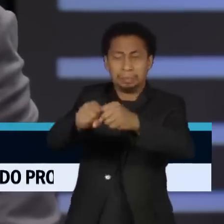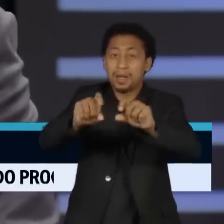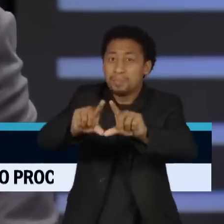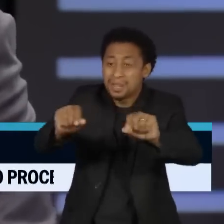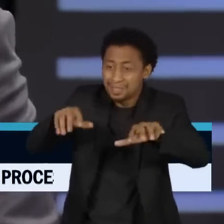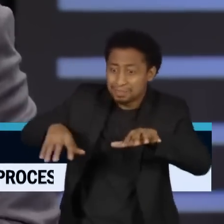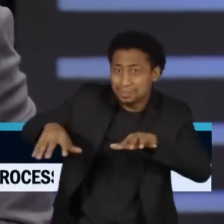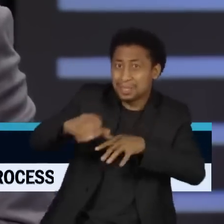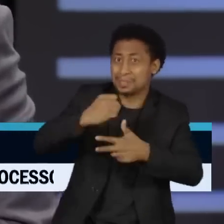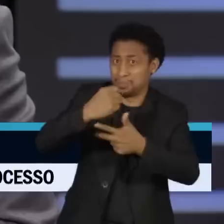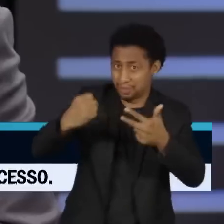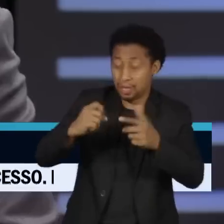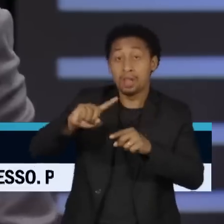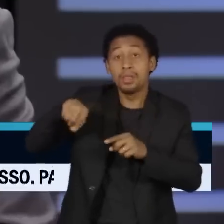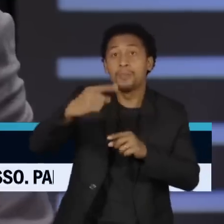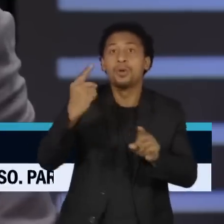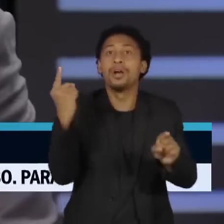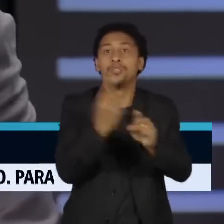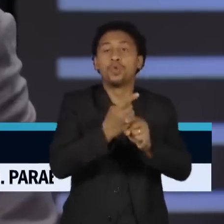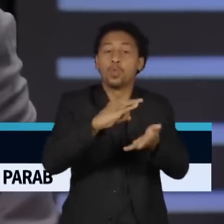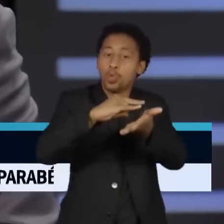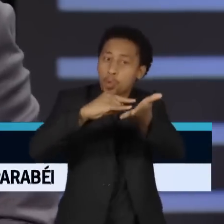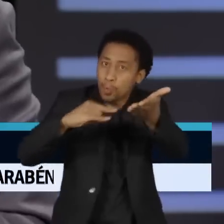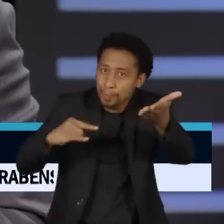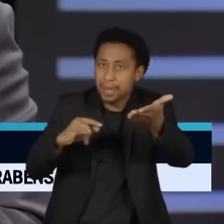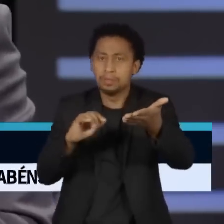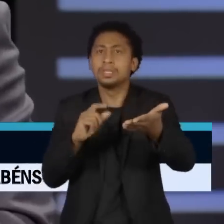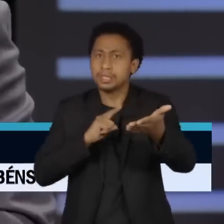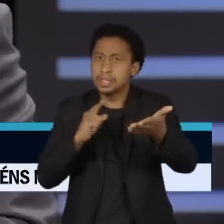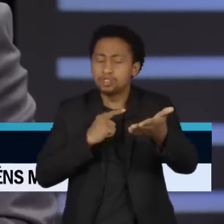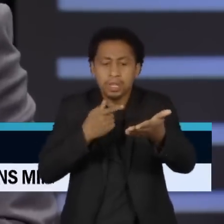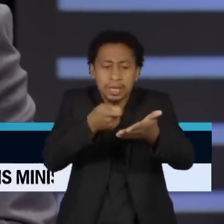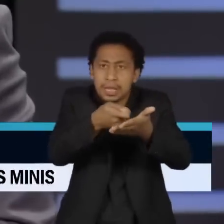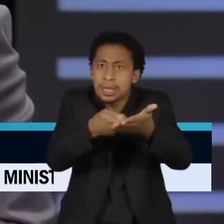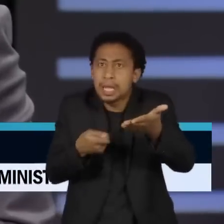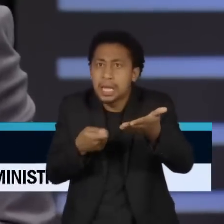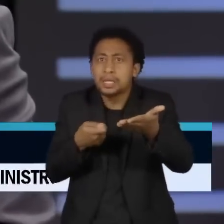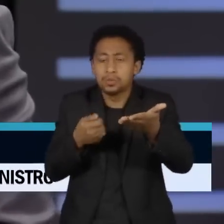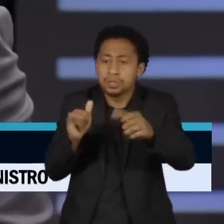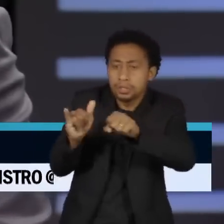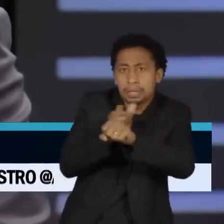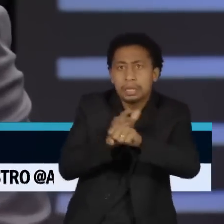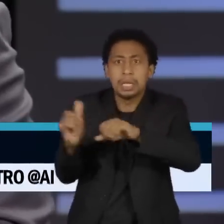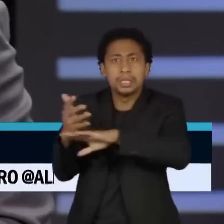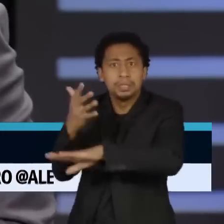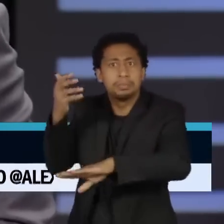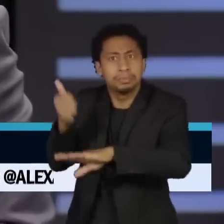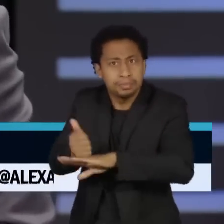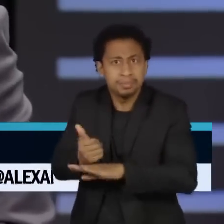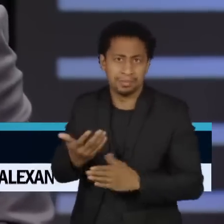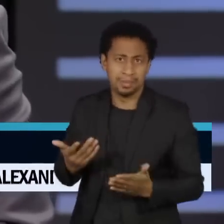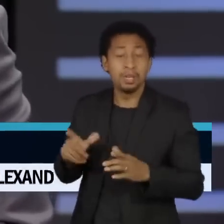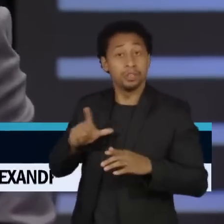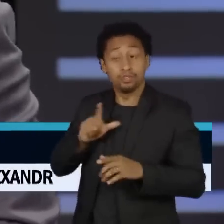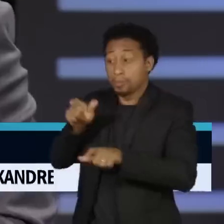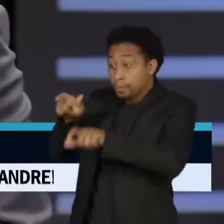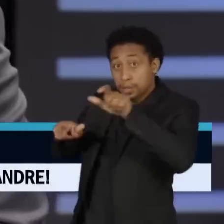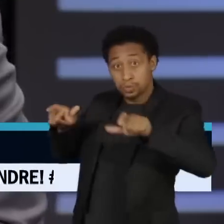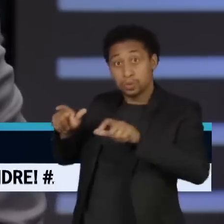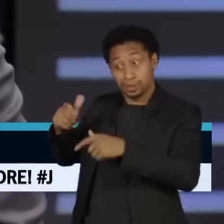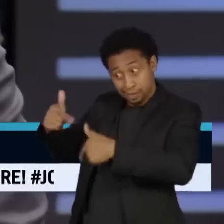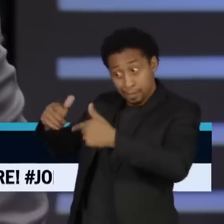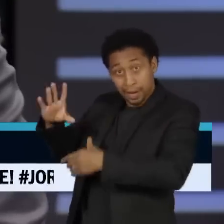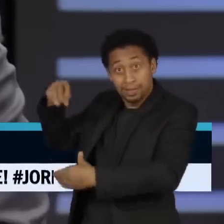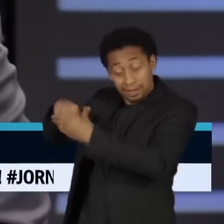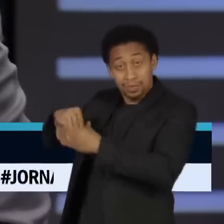ex-ministro da Justiça, Anderson Torres, de Bolsonaro. Tivemos pressões por parte de alguns militares contra o sistema eleitoral.